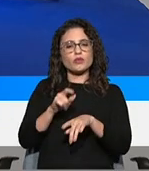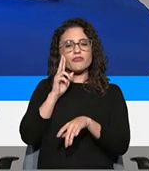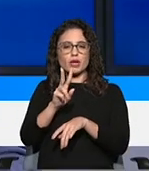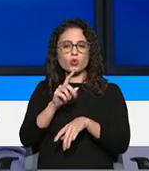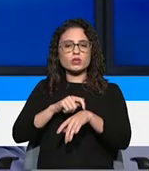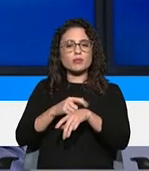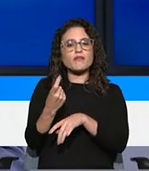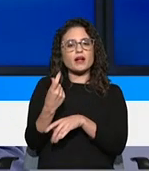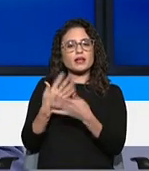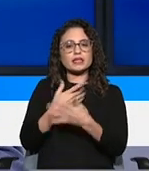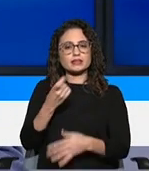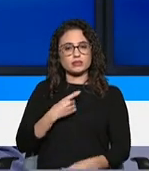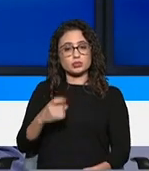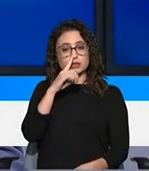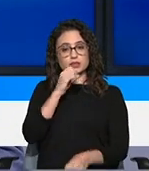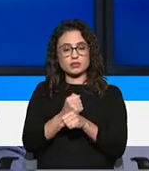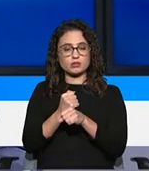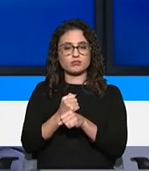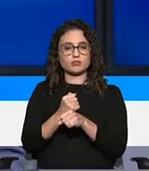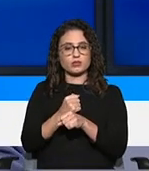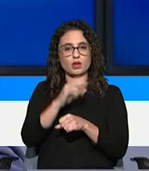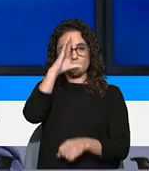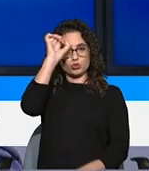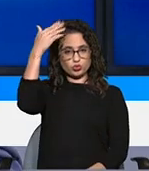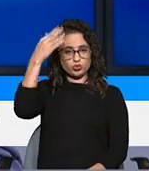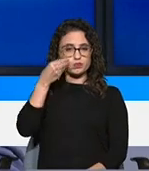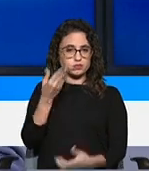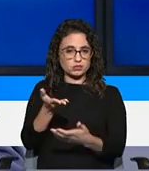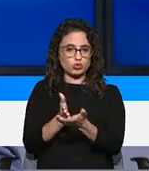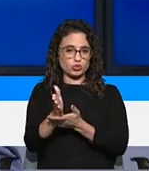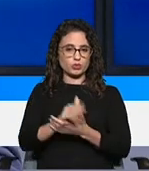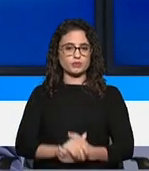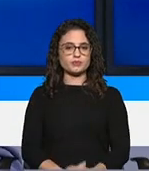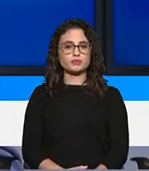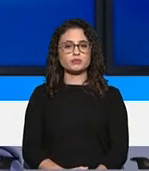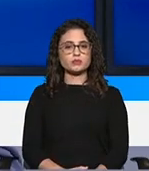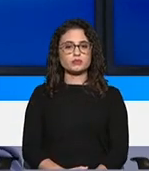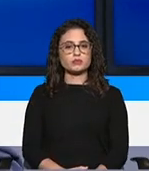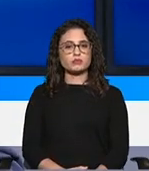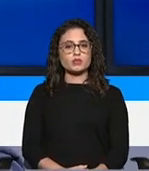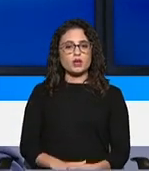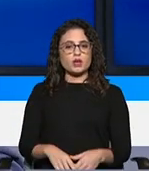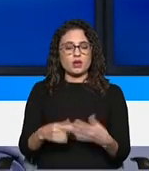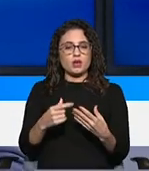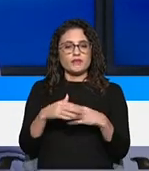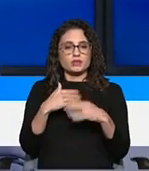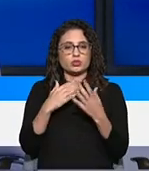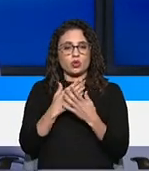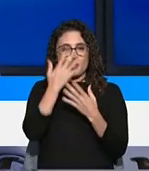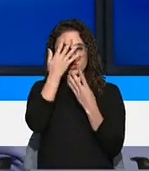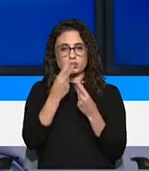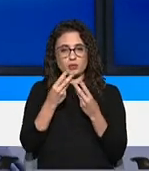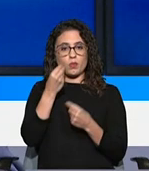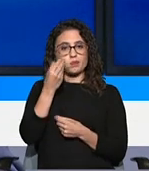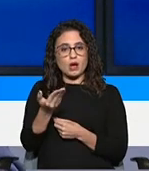e assumindo as funções ainda de primeiro-ministro é no fundo executar o orçamento dentro daquilo que a